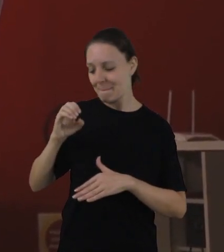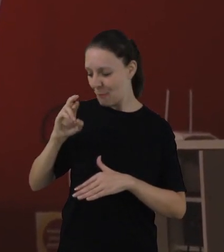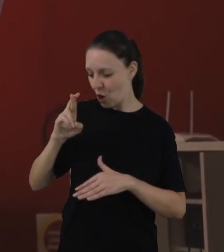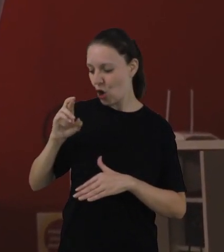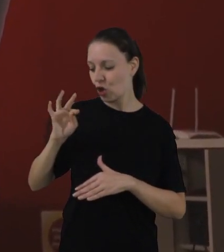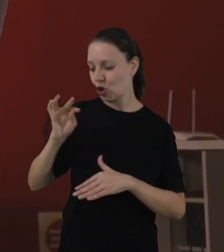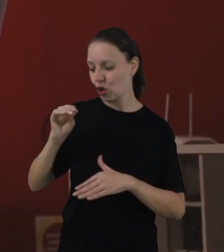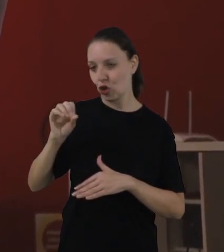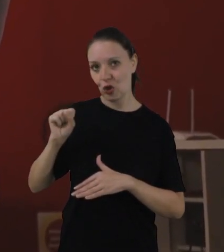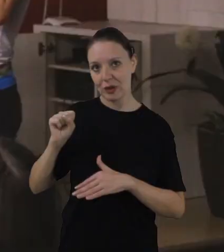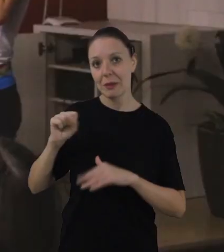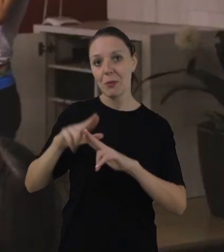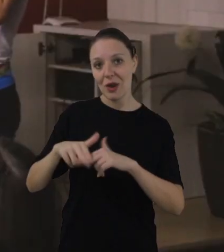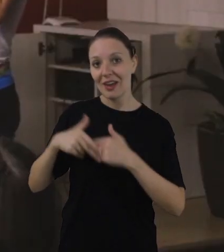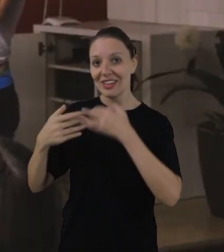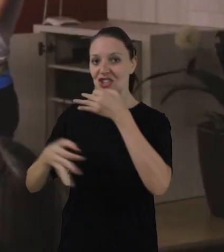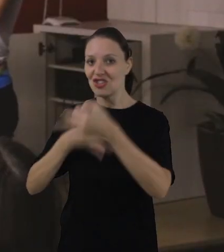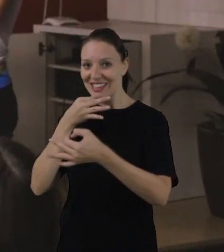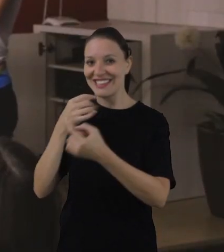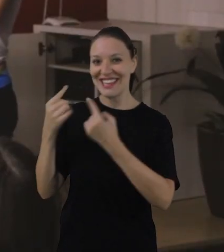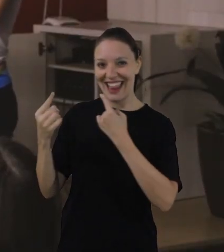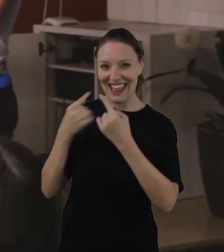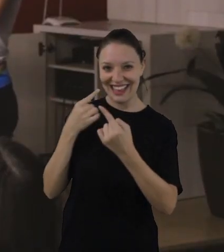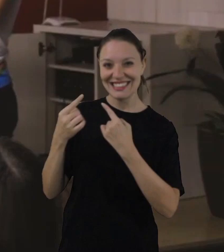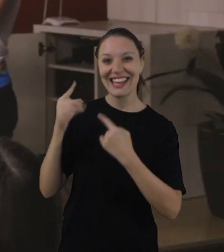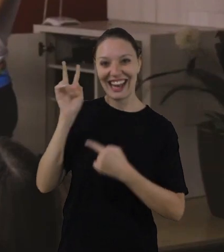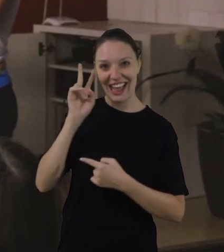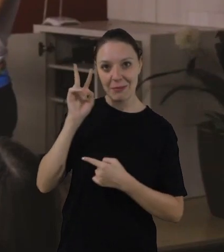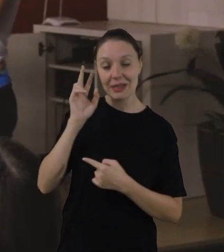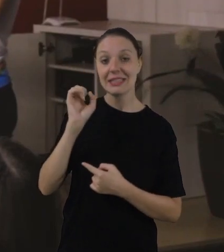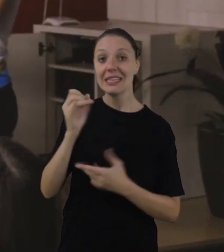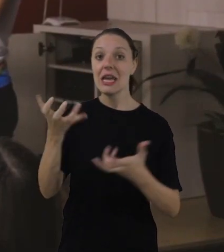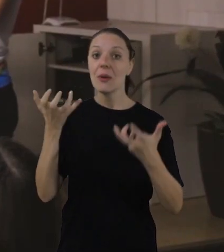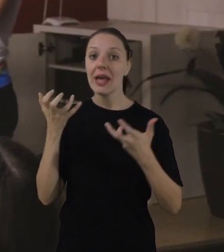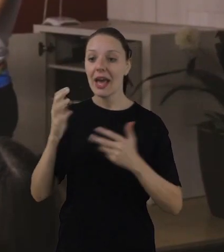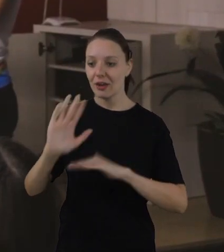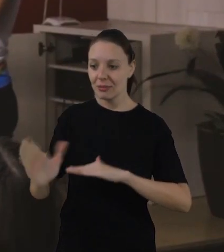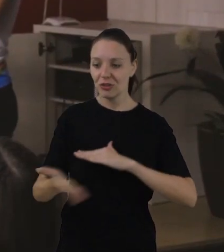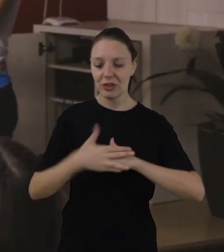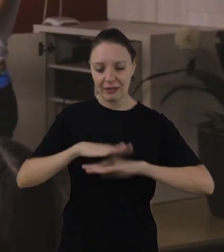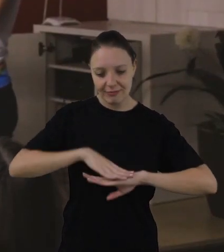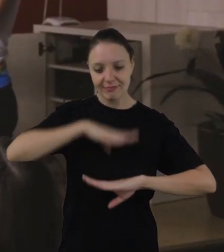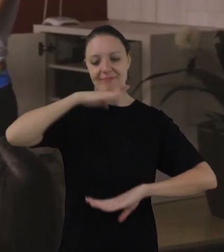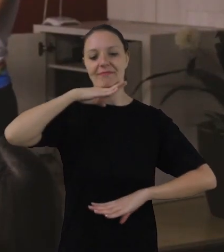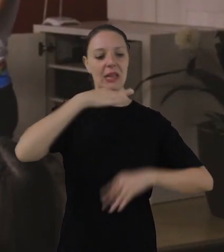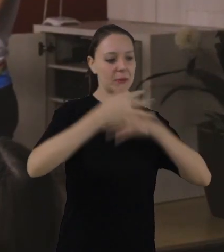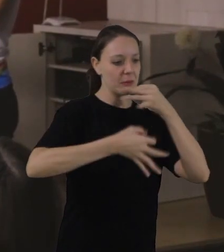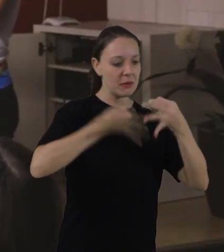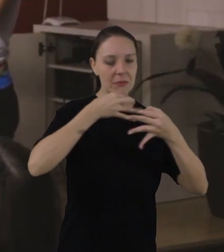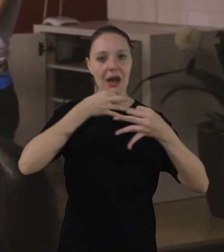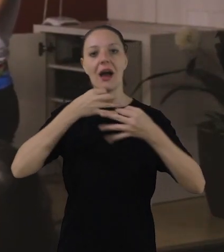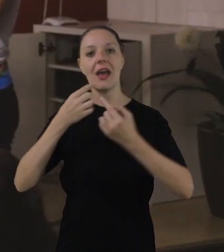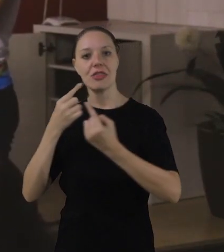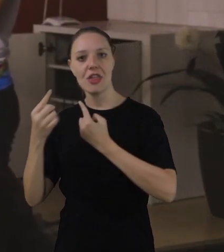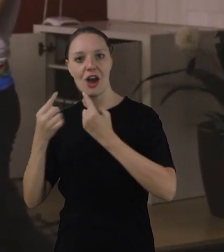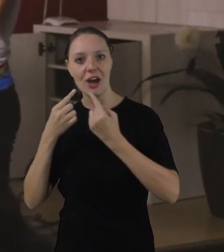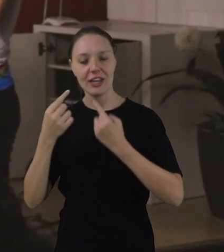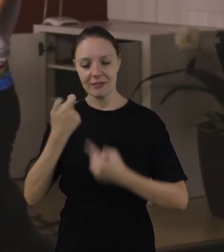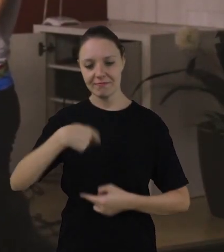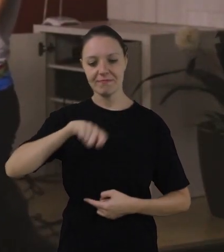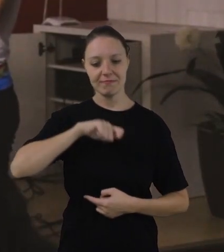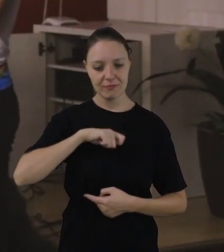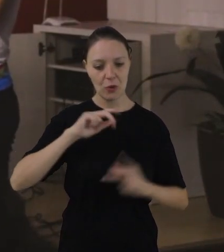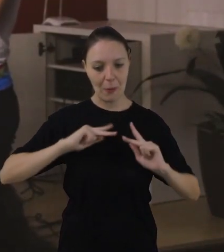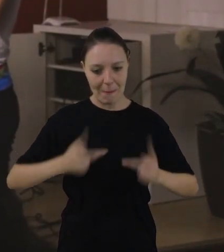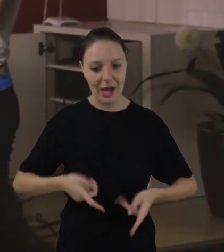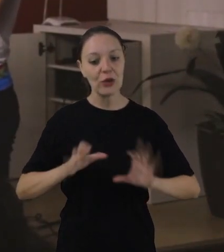dialética e da retórica. Né? Se a gente quer ter uma boa construção de dialética e de retórica e ser um ser humano livre de